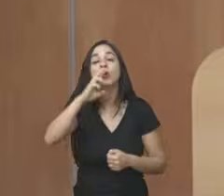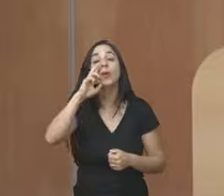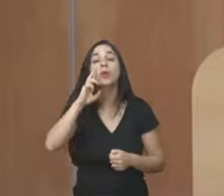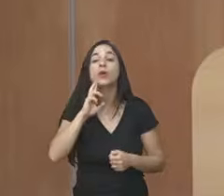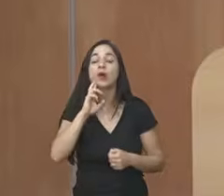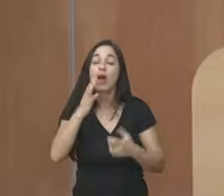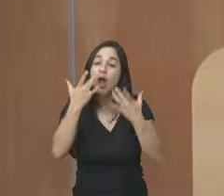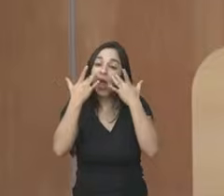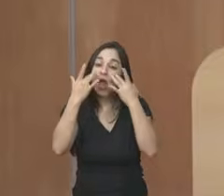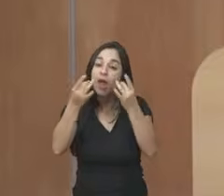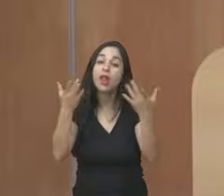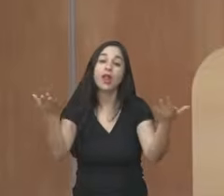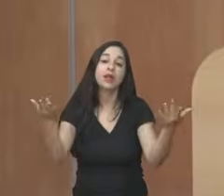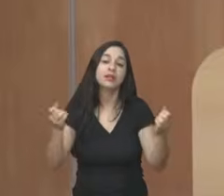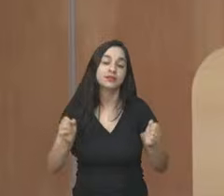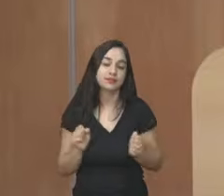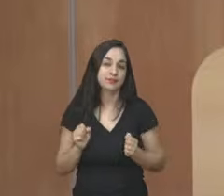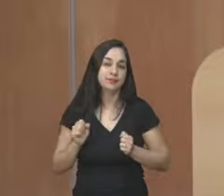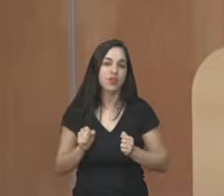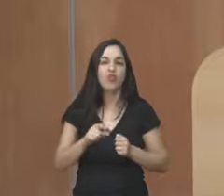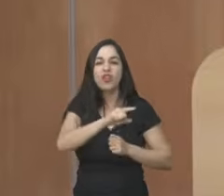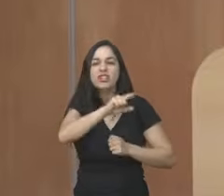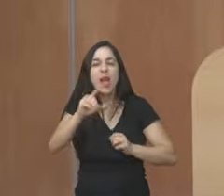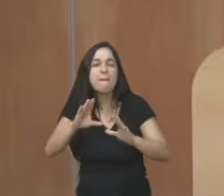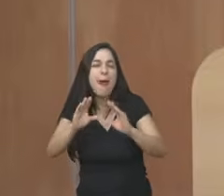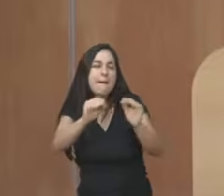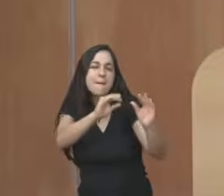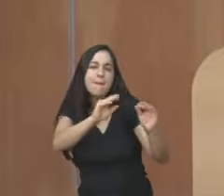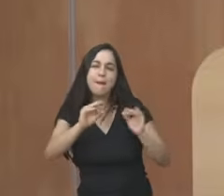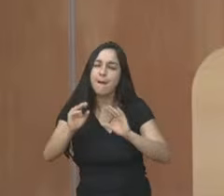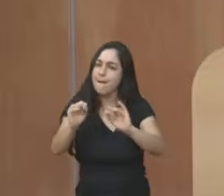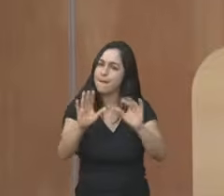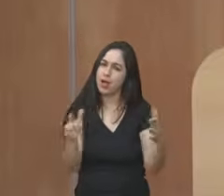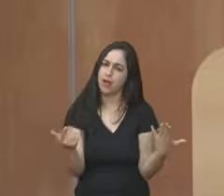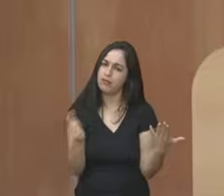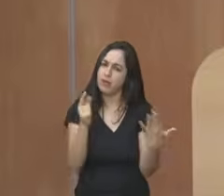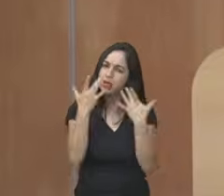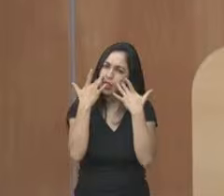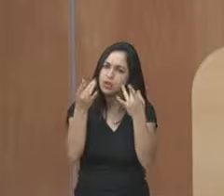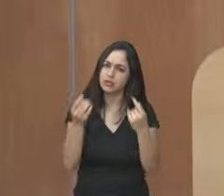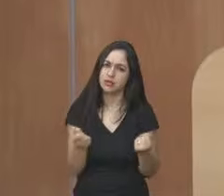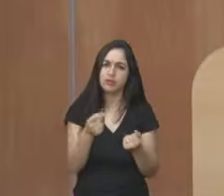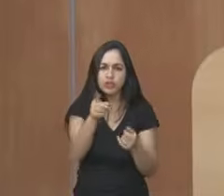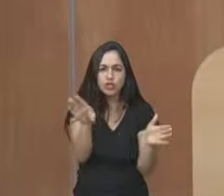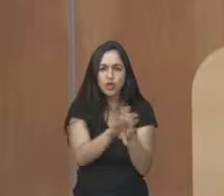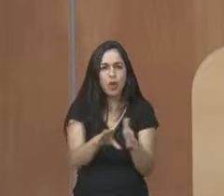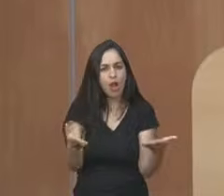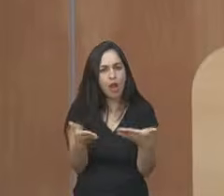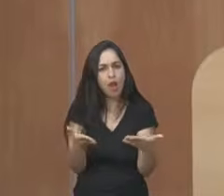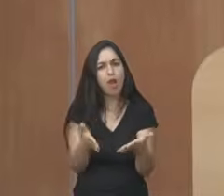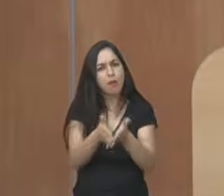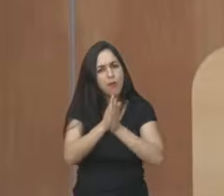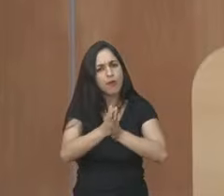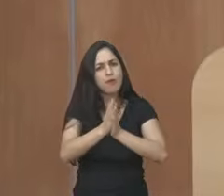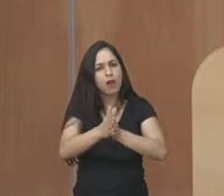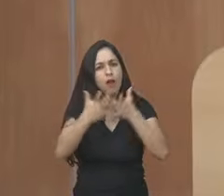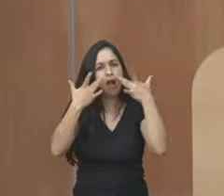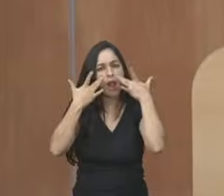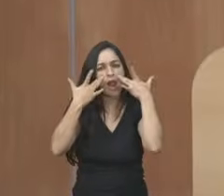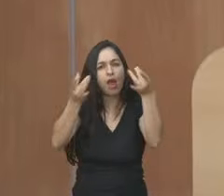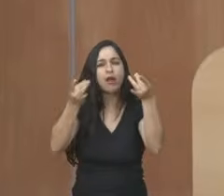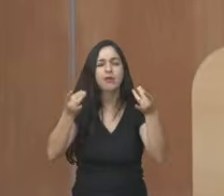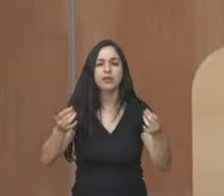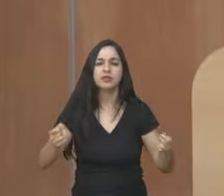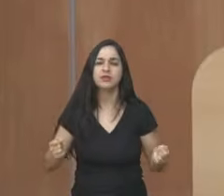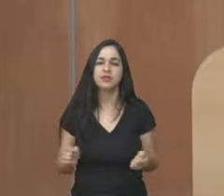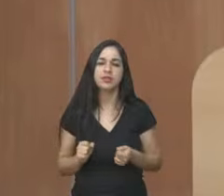presta atenção no vereador, vocês ficam aí só papo, não prestam atenção, se chegou agora, por favor, presta atenção aqui.